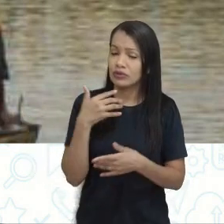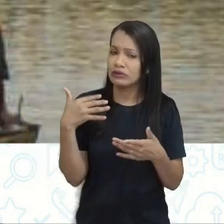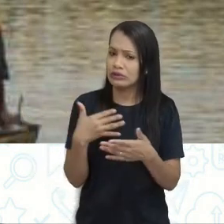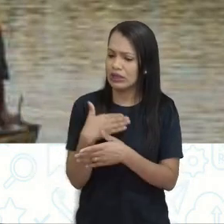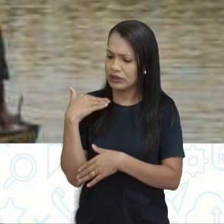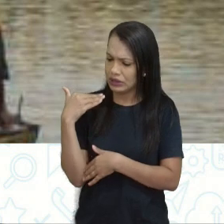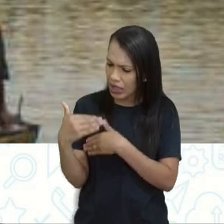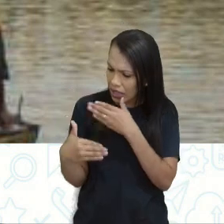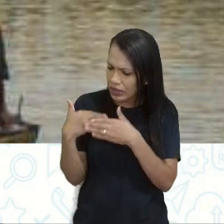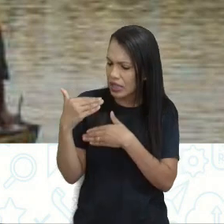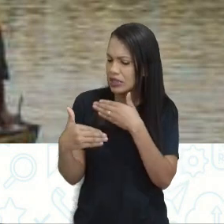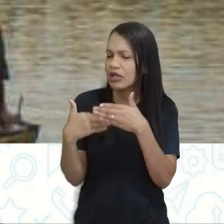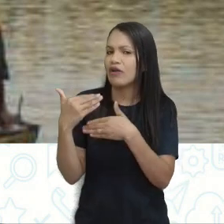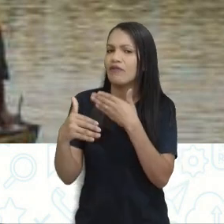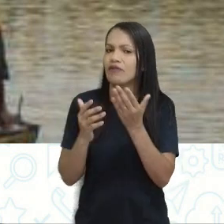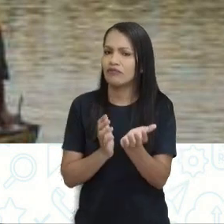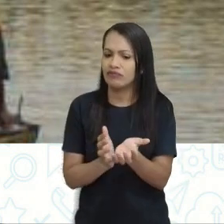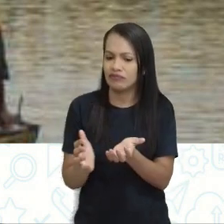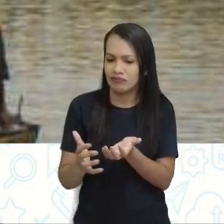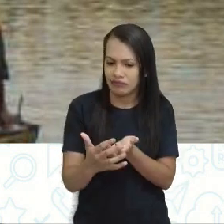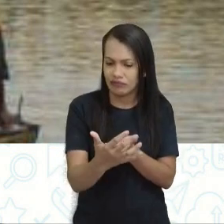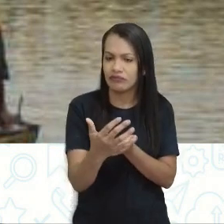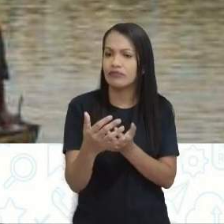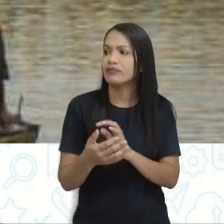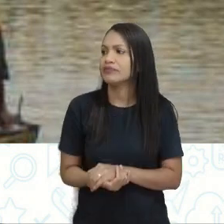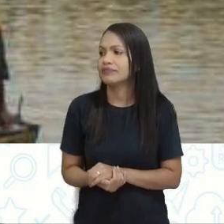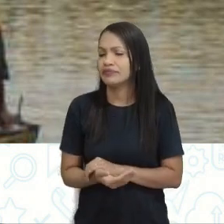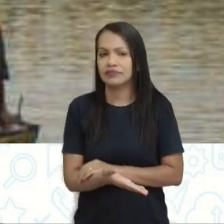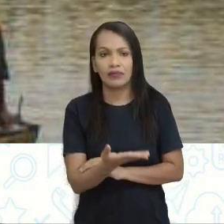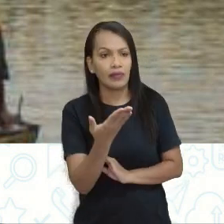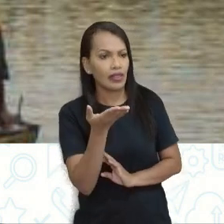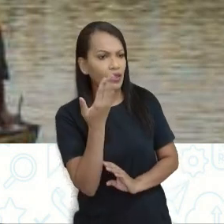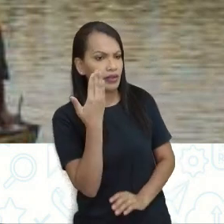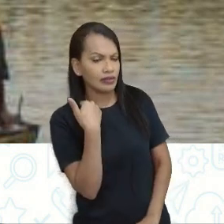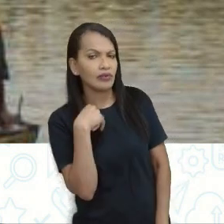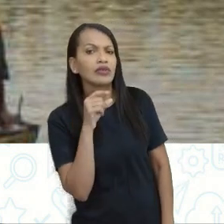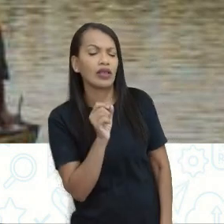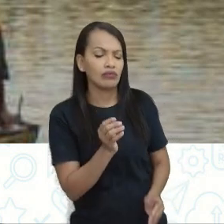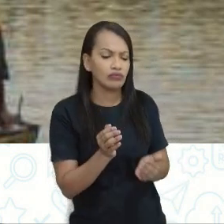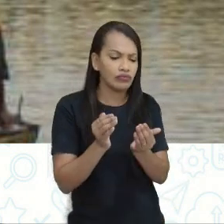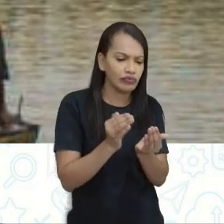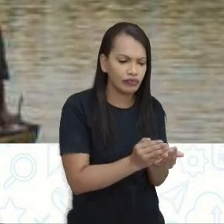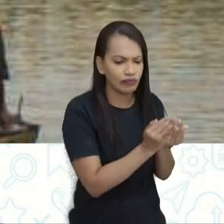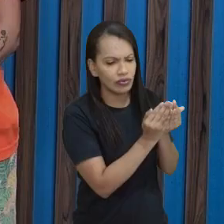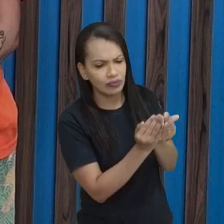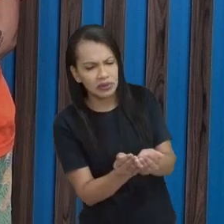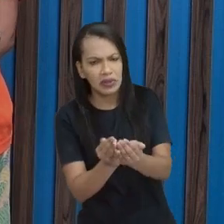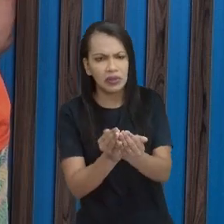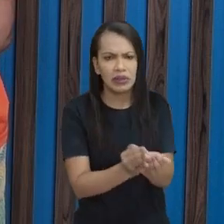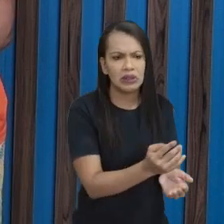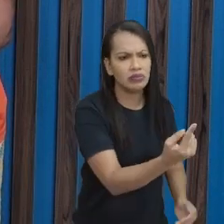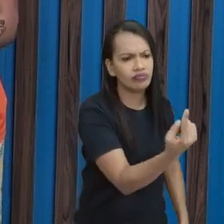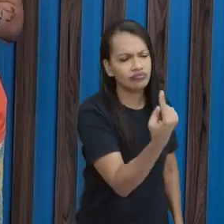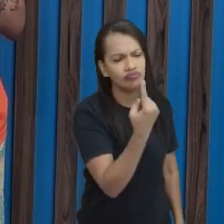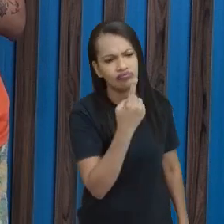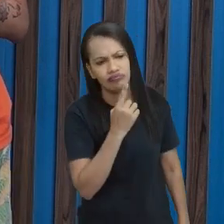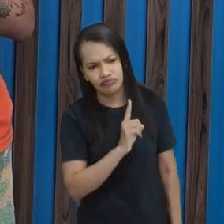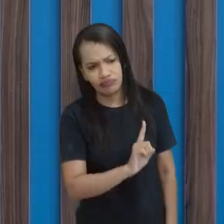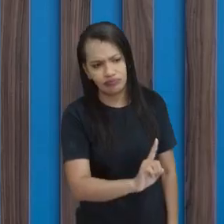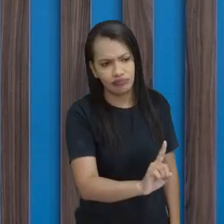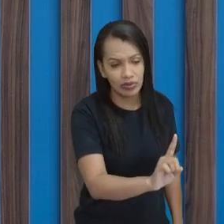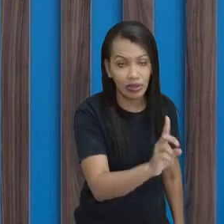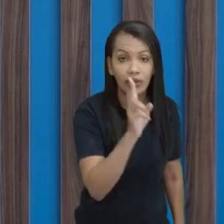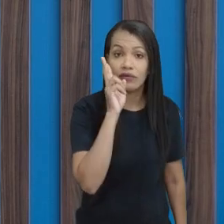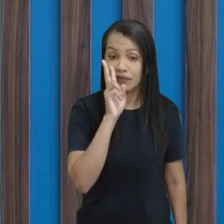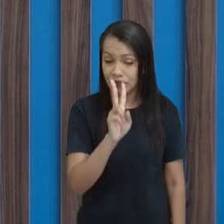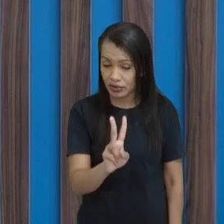aí desse rio, né? Então, na antiguidade ele era um rio navegável, né? Bem navegável, né, exatamente. A gente vai ver inclusive